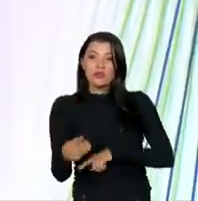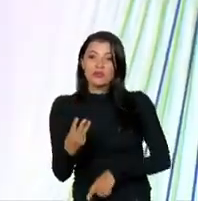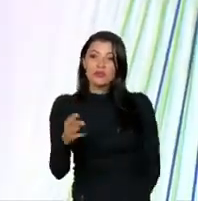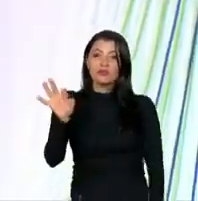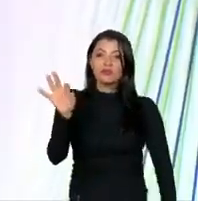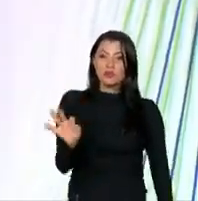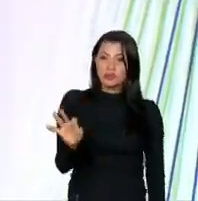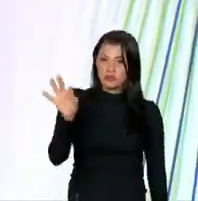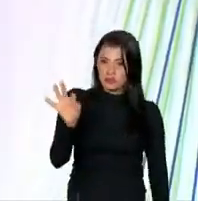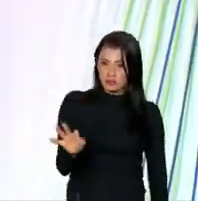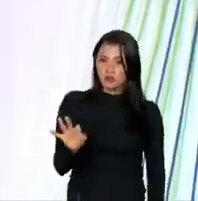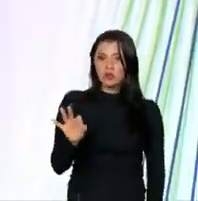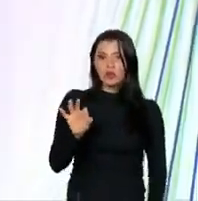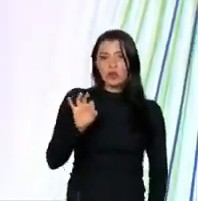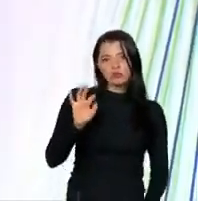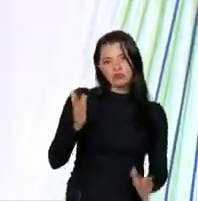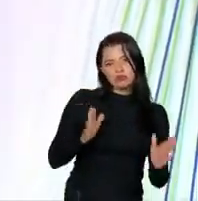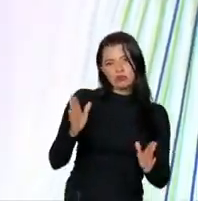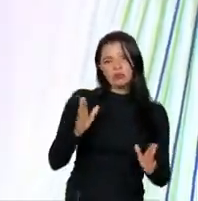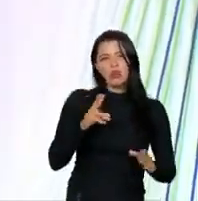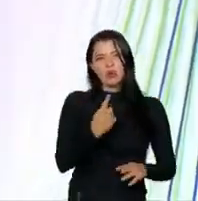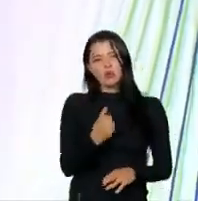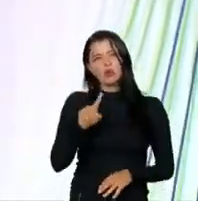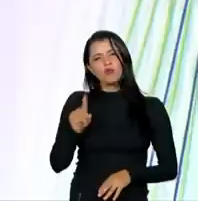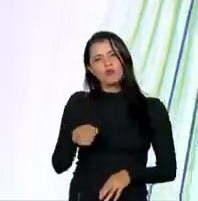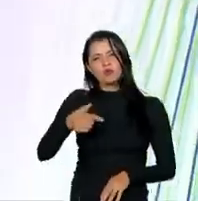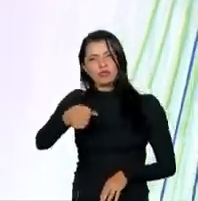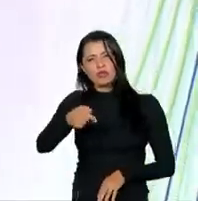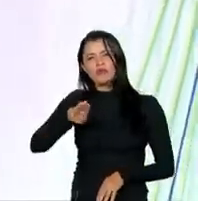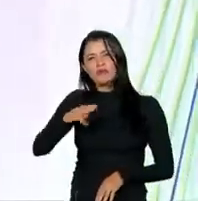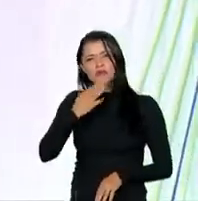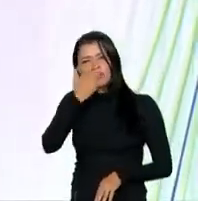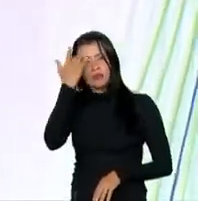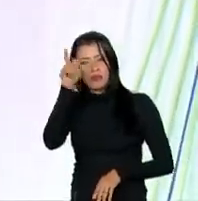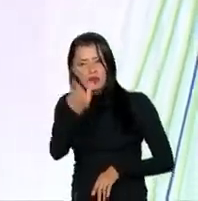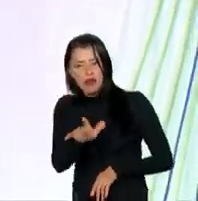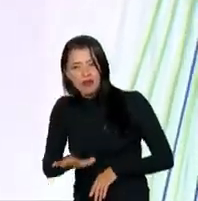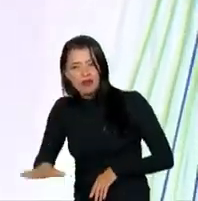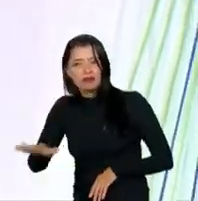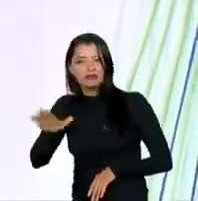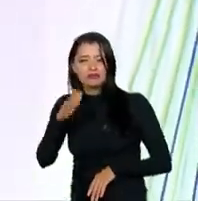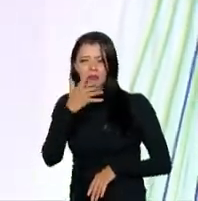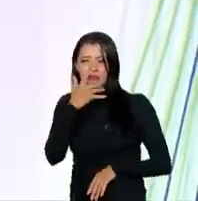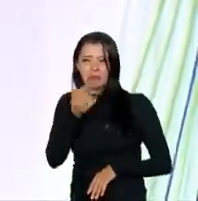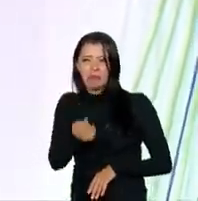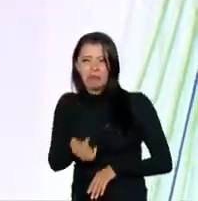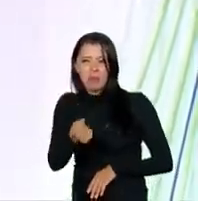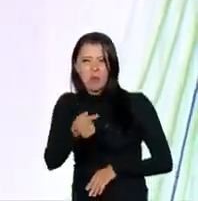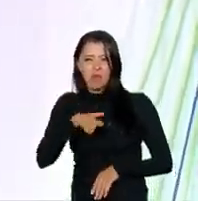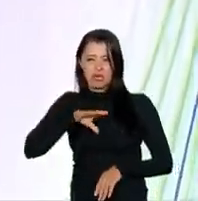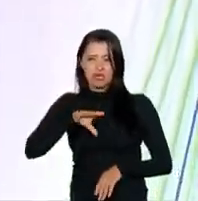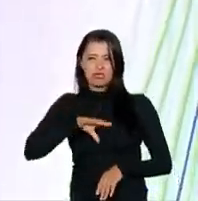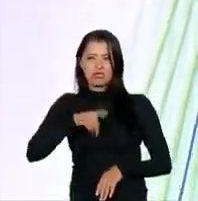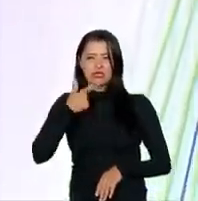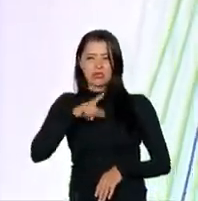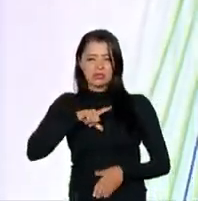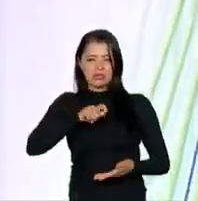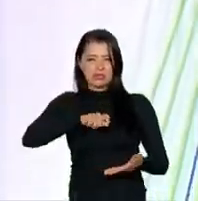61,3%, cerca de 1,7 milhão de crianças, apresenta baixo desempenho em língua portuguesa do